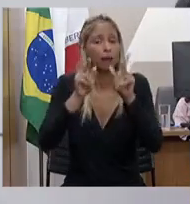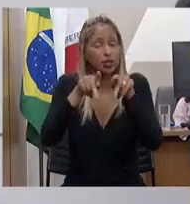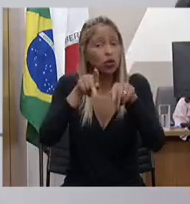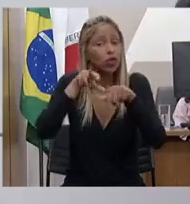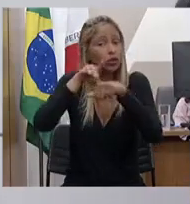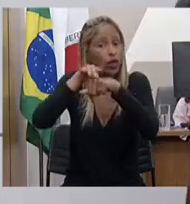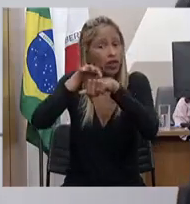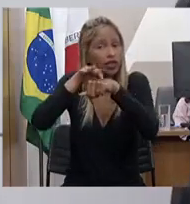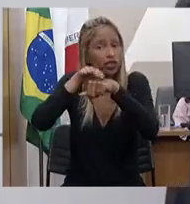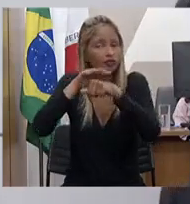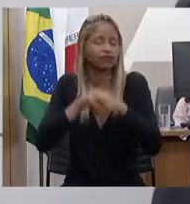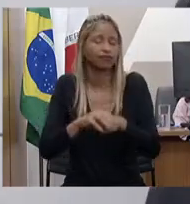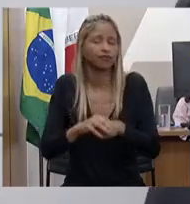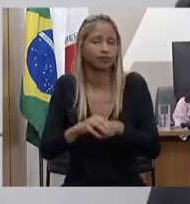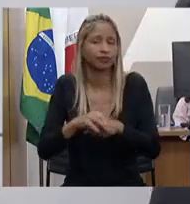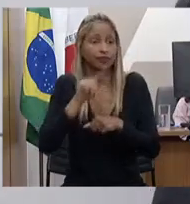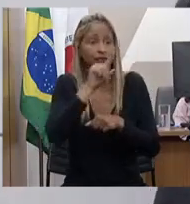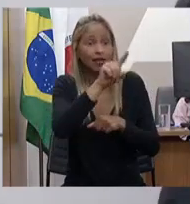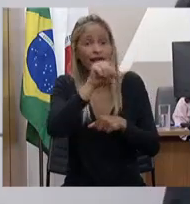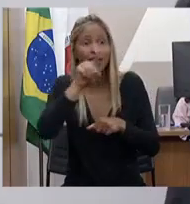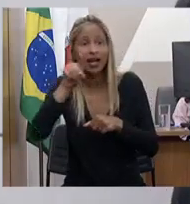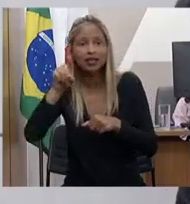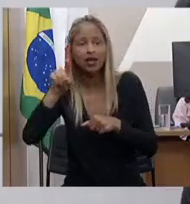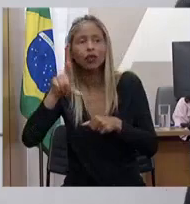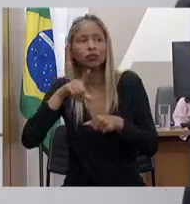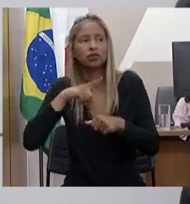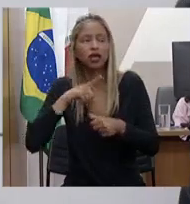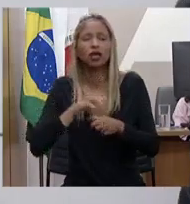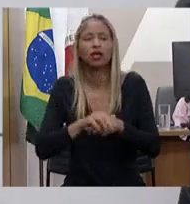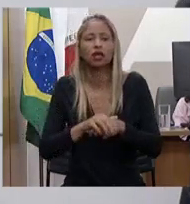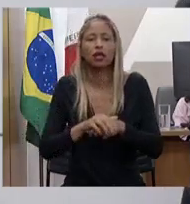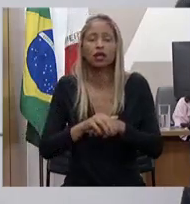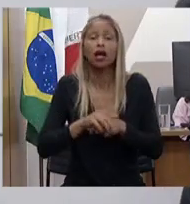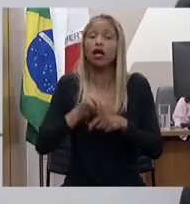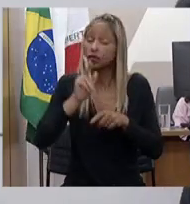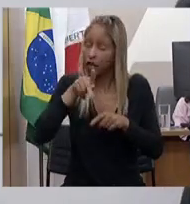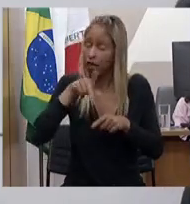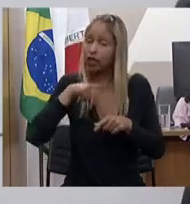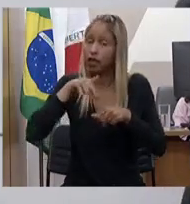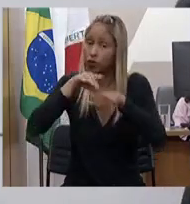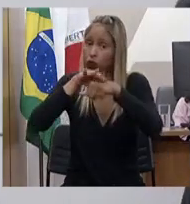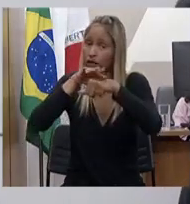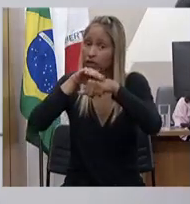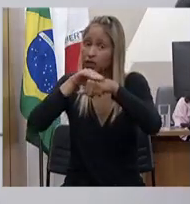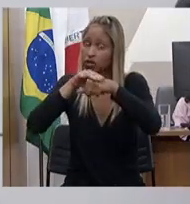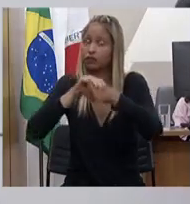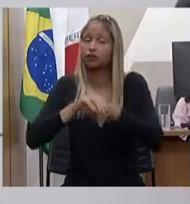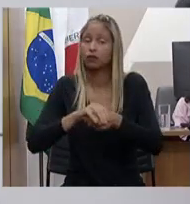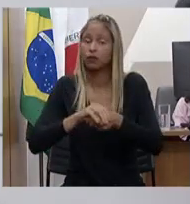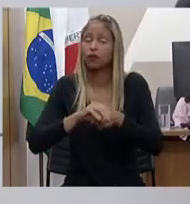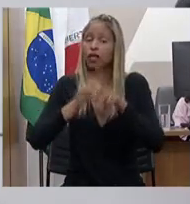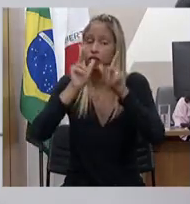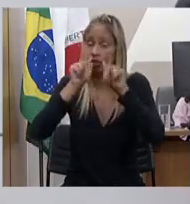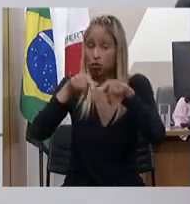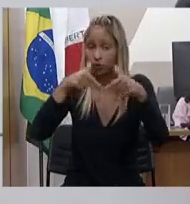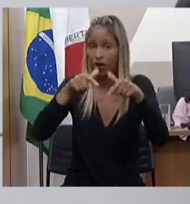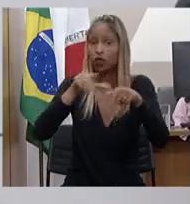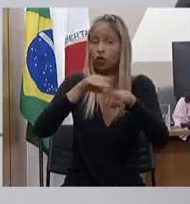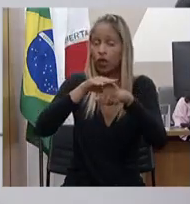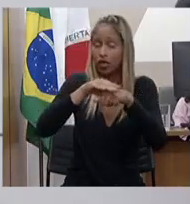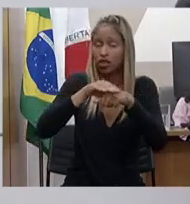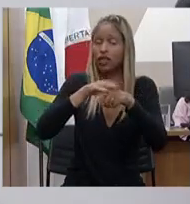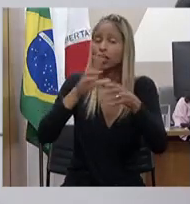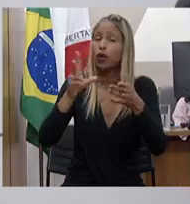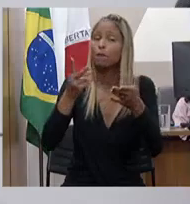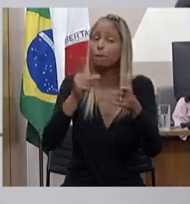pessoa adoece cada um no seu nível de adoecimento mas todos vão adoecer todos vão adoecer E aí tem um processo muito